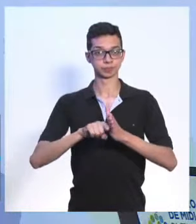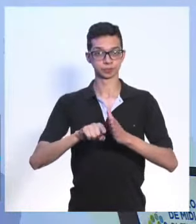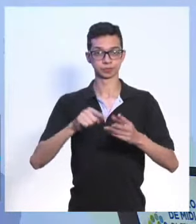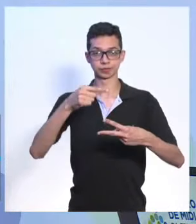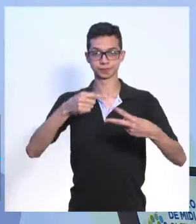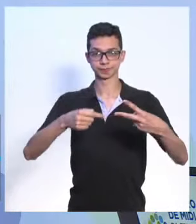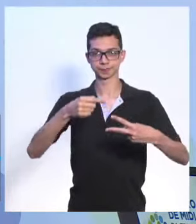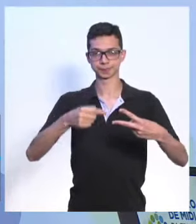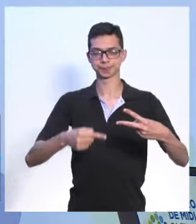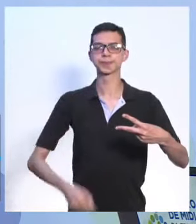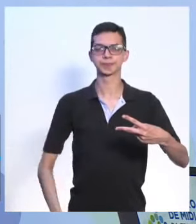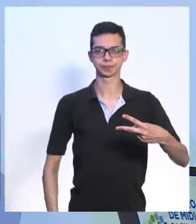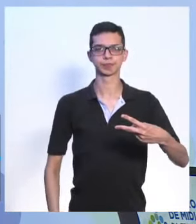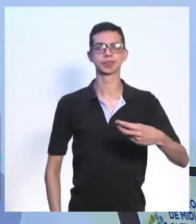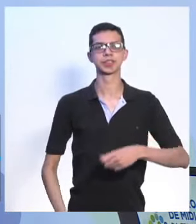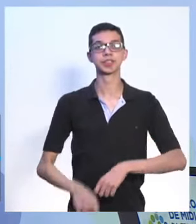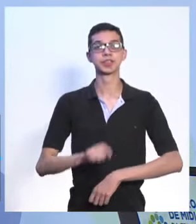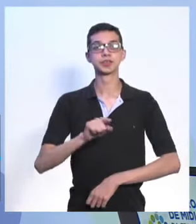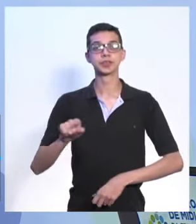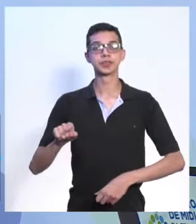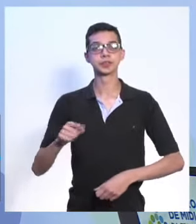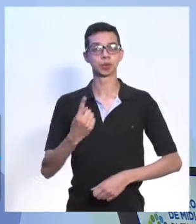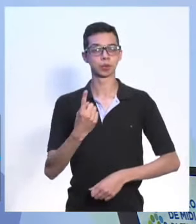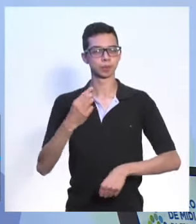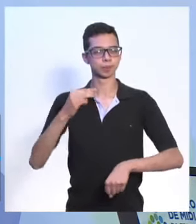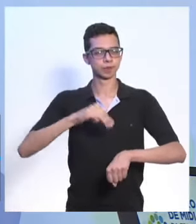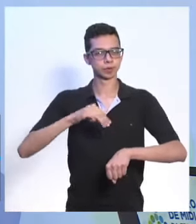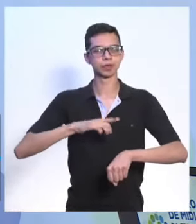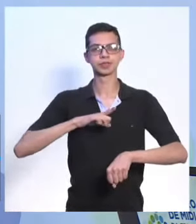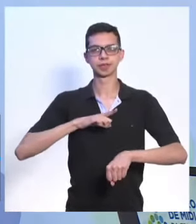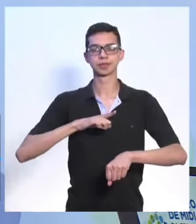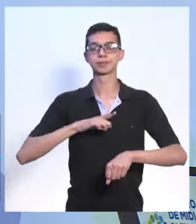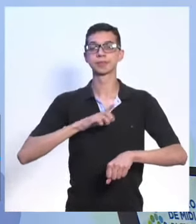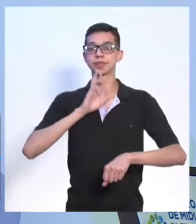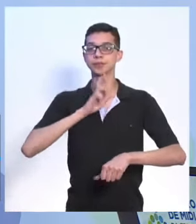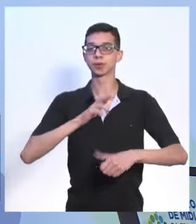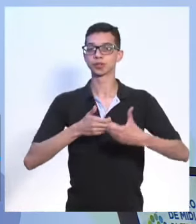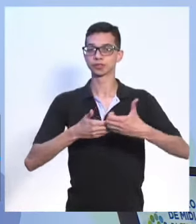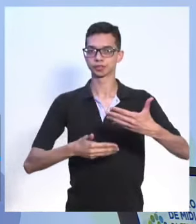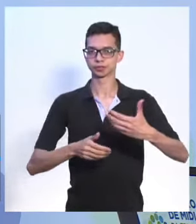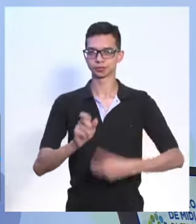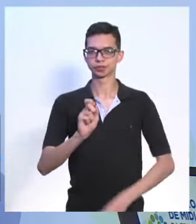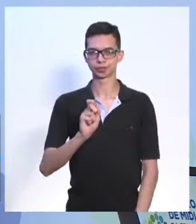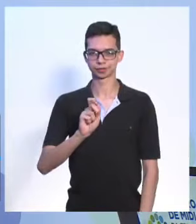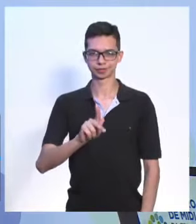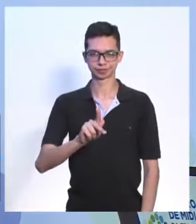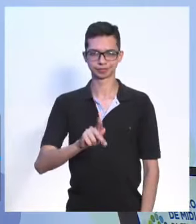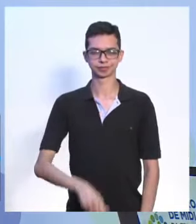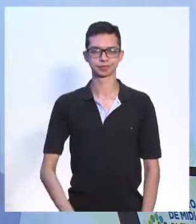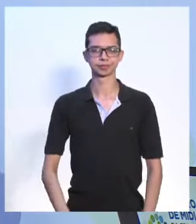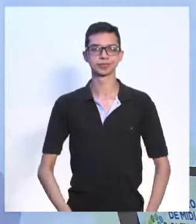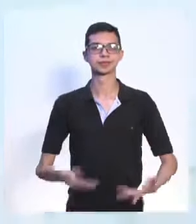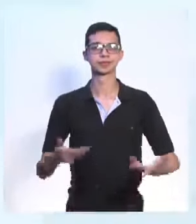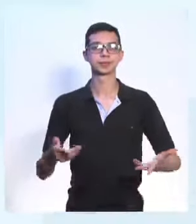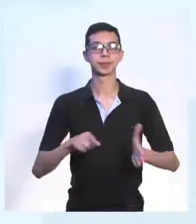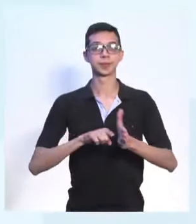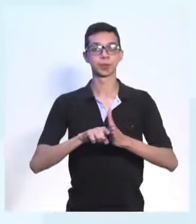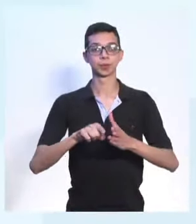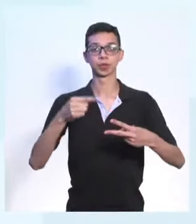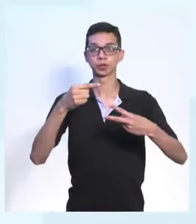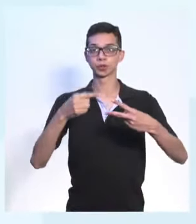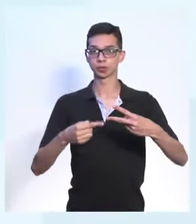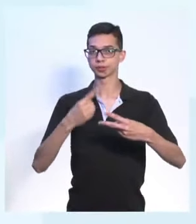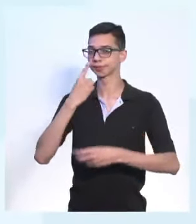essas duas perguntinhas, vocês vão ter um minuto para responder lá no chat. Tudo bem? Então, ó, tá lá as duas perguntas para vocês, nós vamos